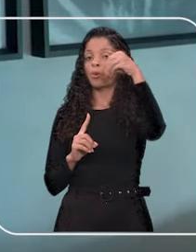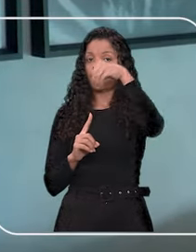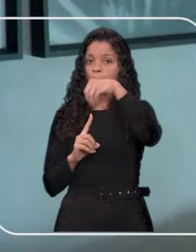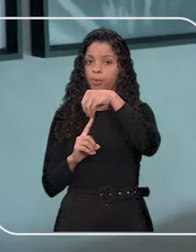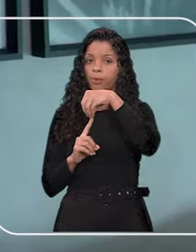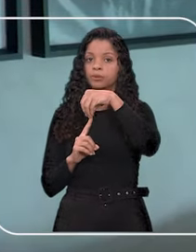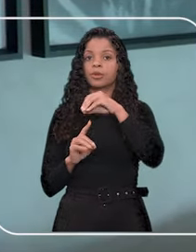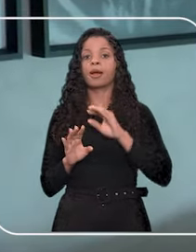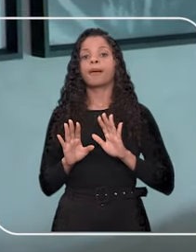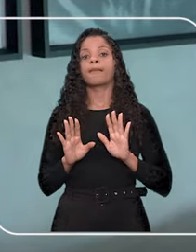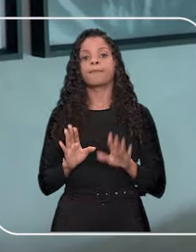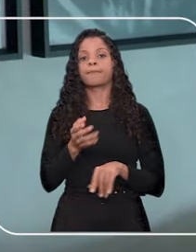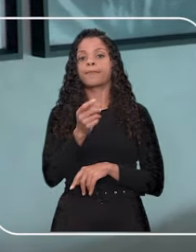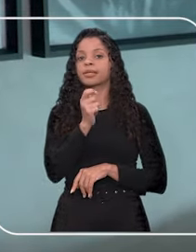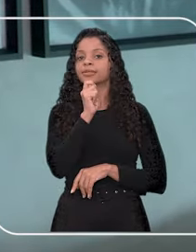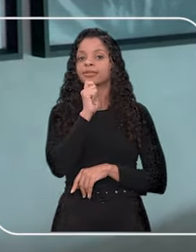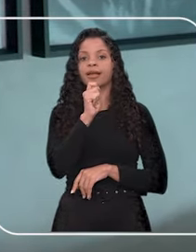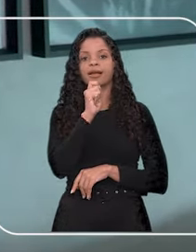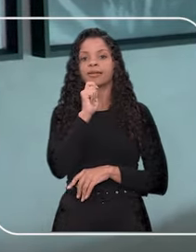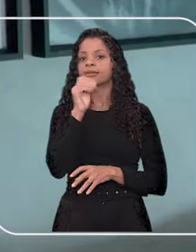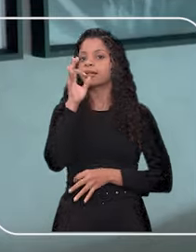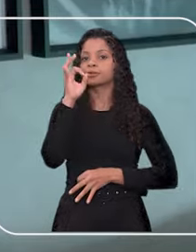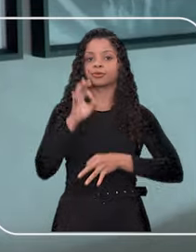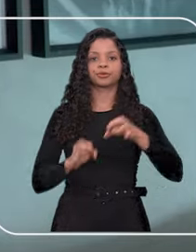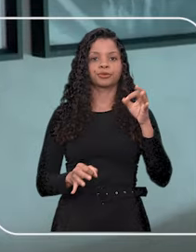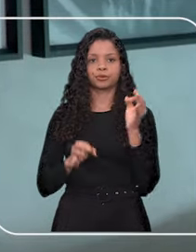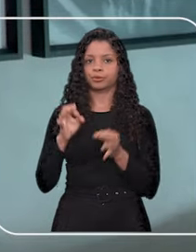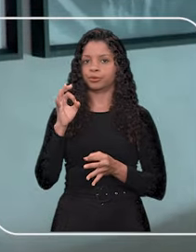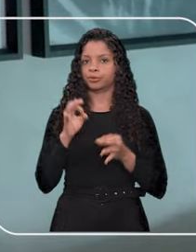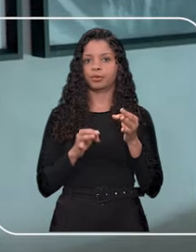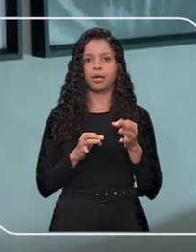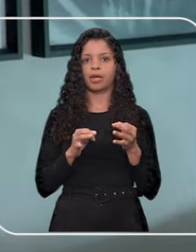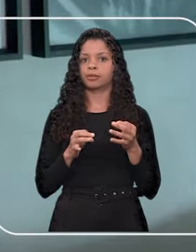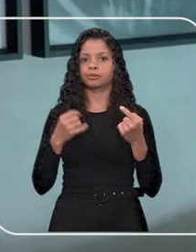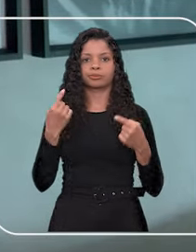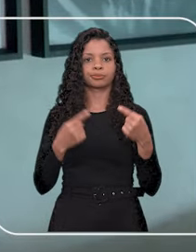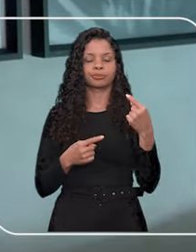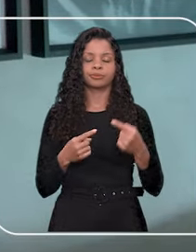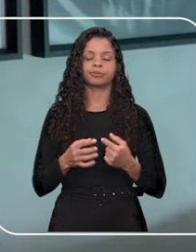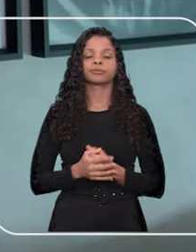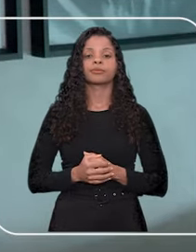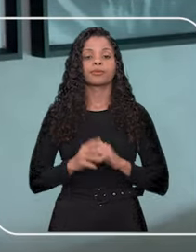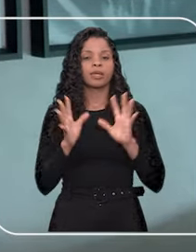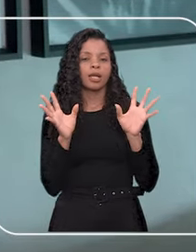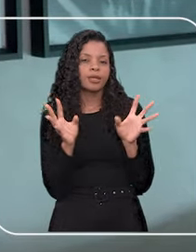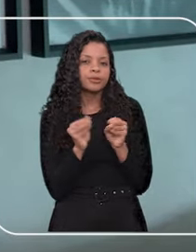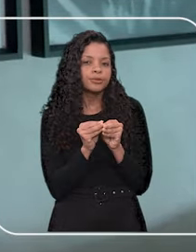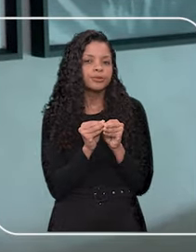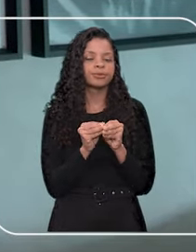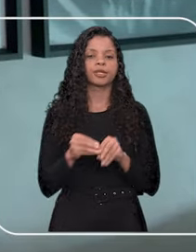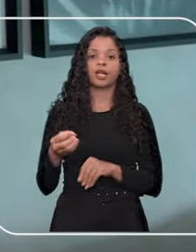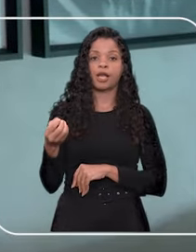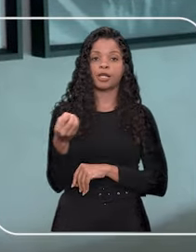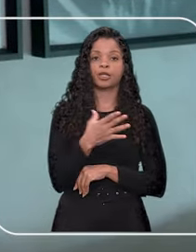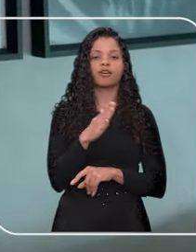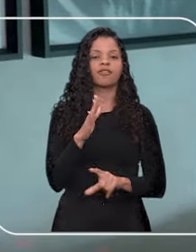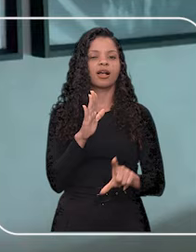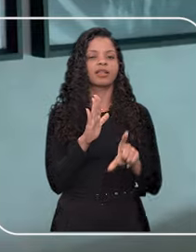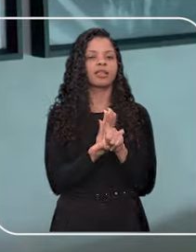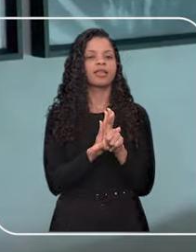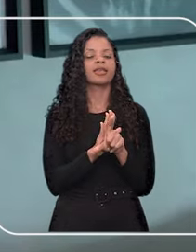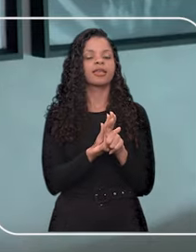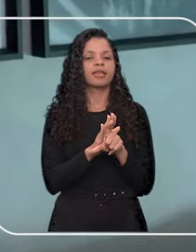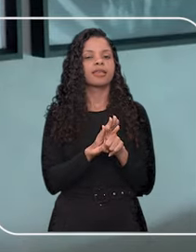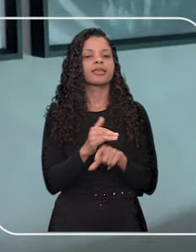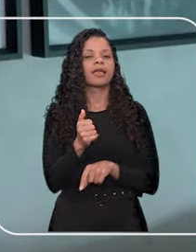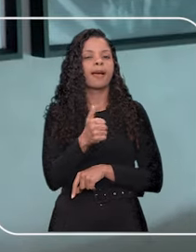culposos mas que ainda não transitaram em julgado então em resumo a nova lei que é mais